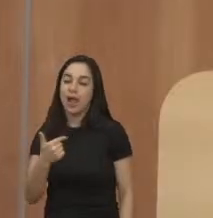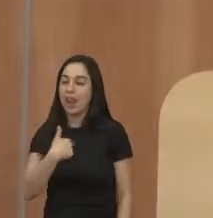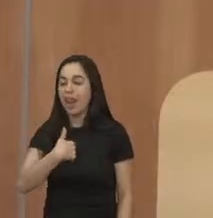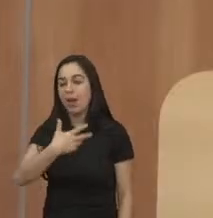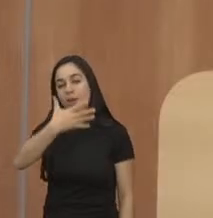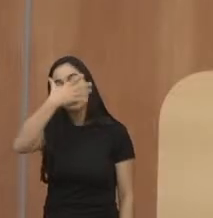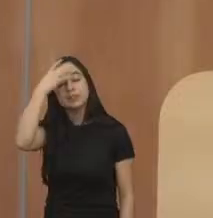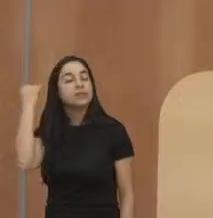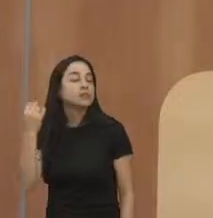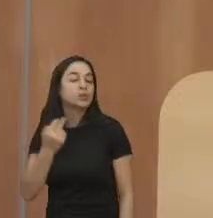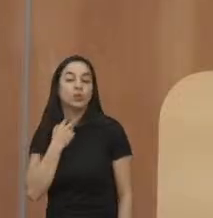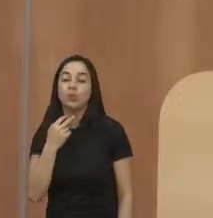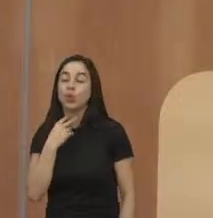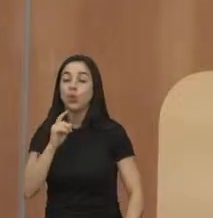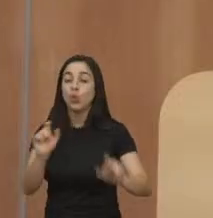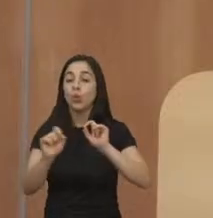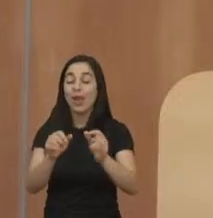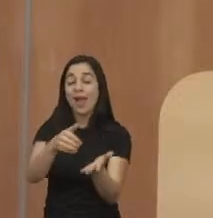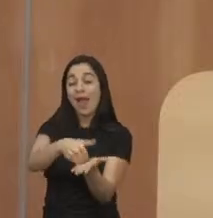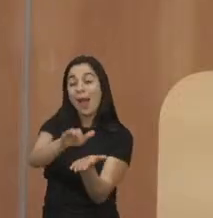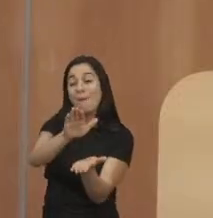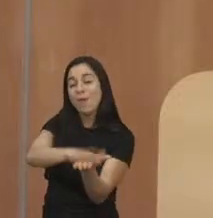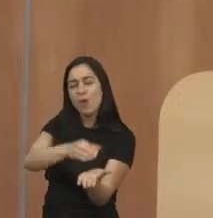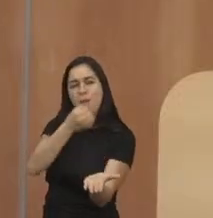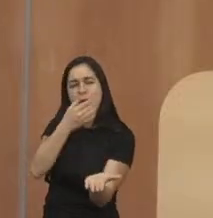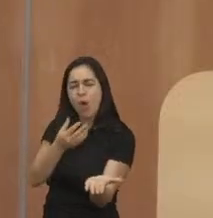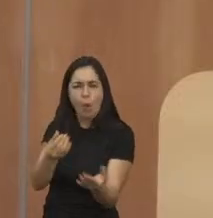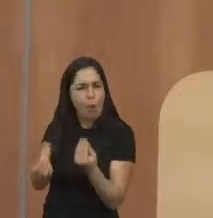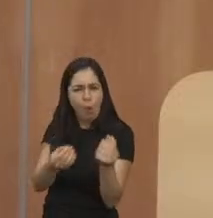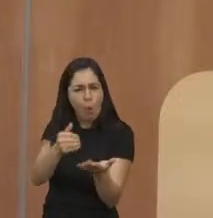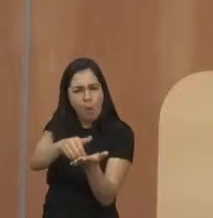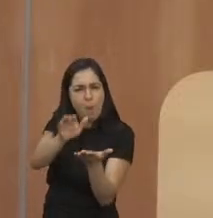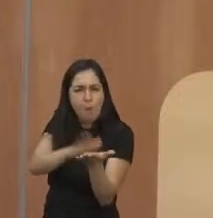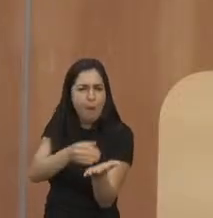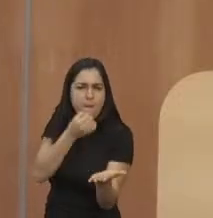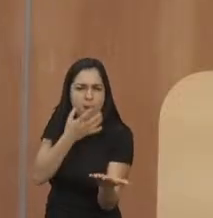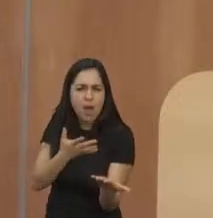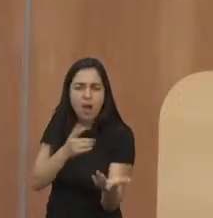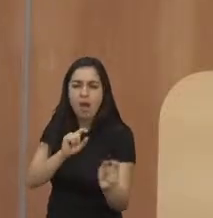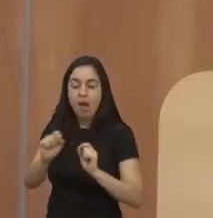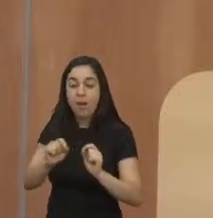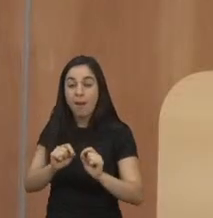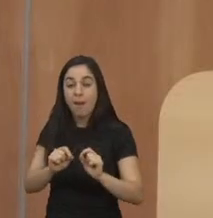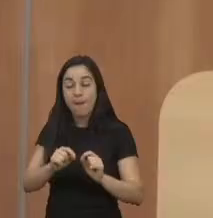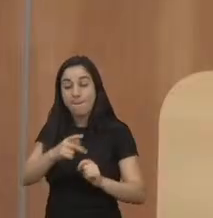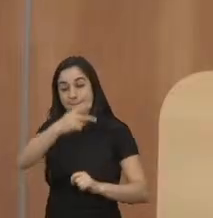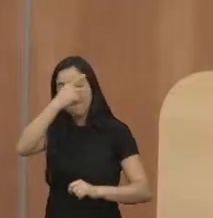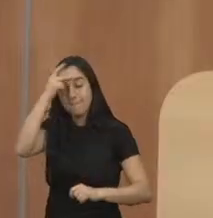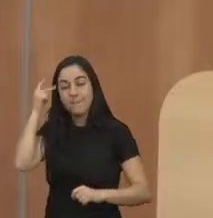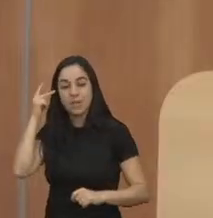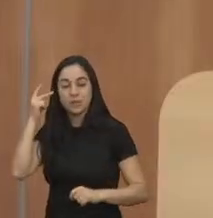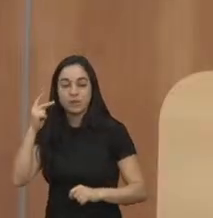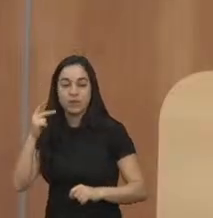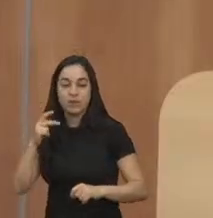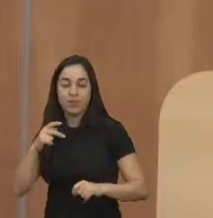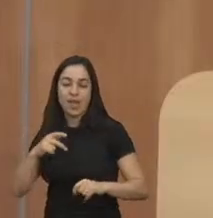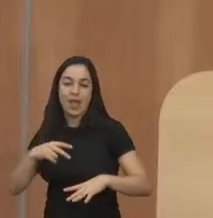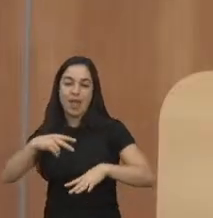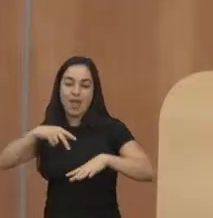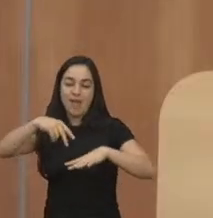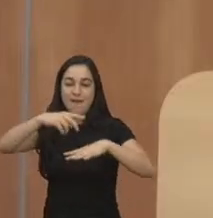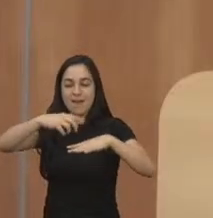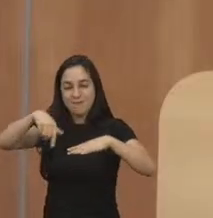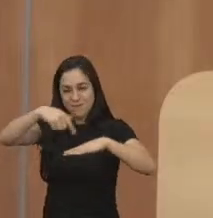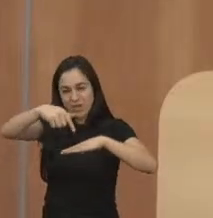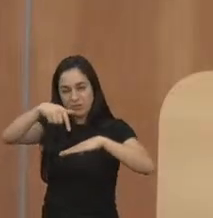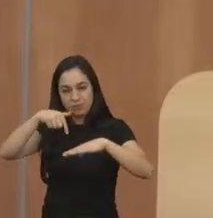esquecer aqui, que é da multa do bem. Como assim multa do bem, Jean? O pessoal para na faixa de pedestre, um agente de trânsito lá,